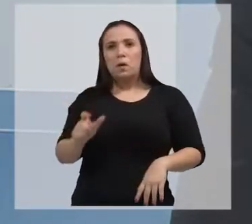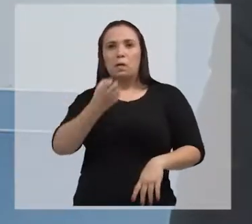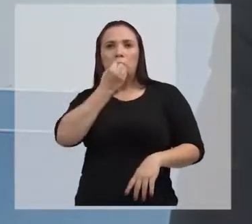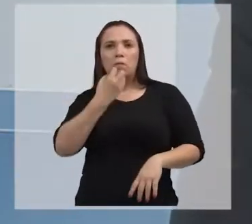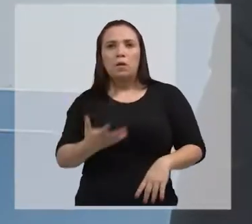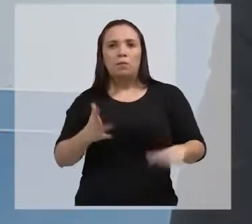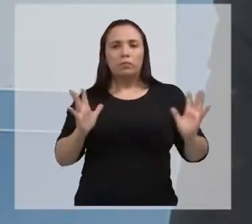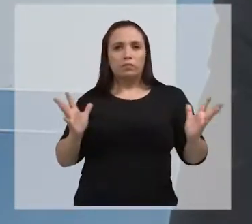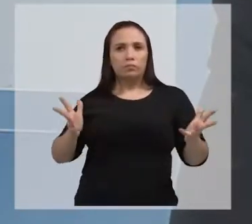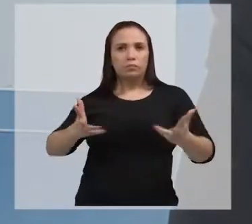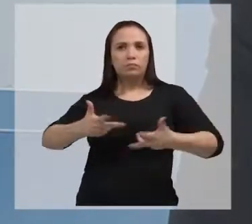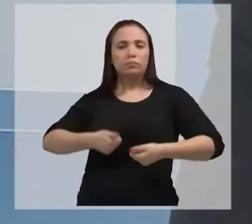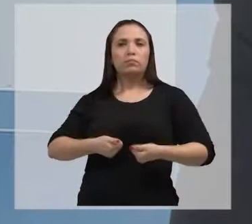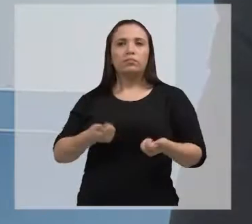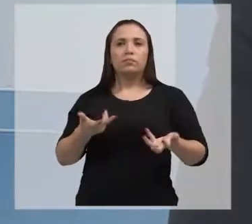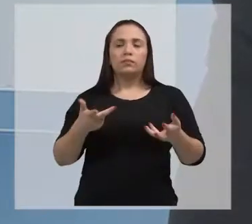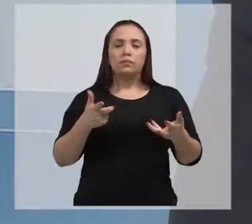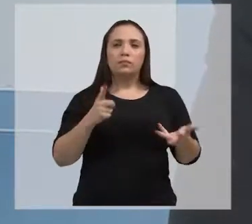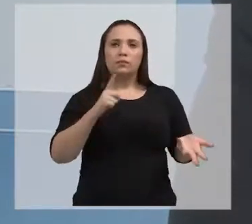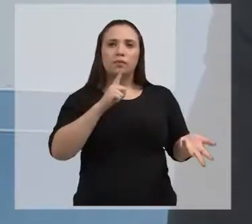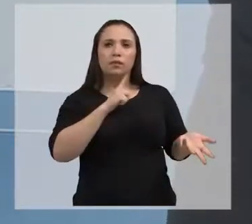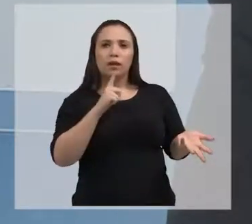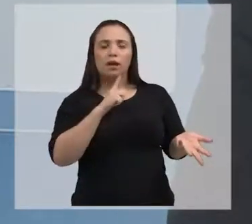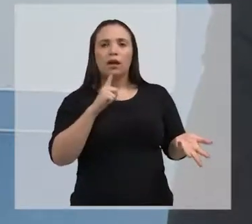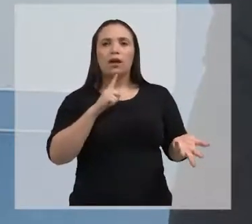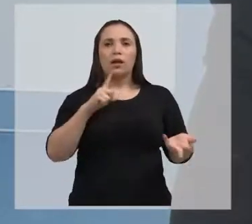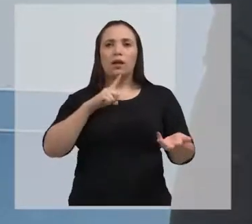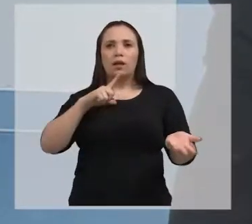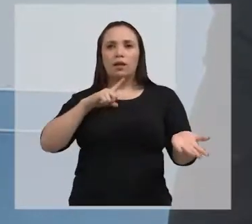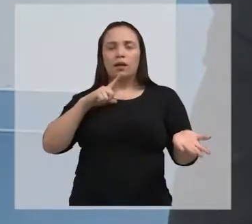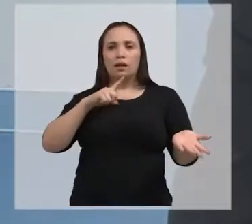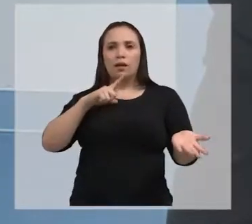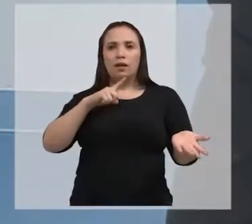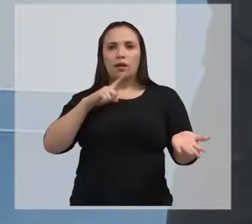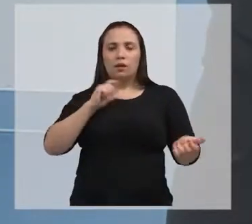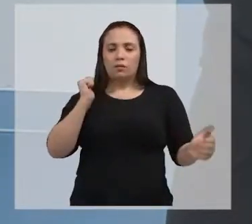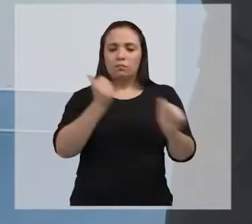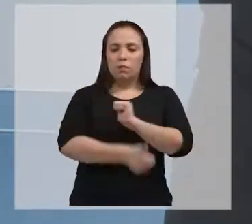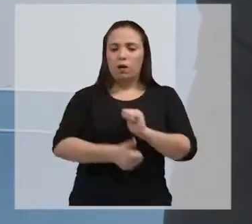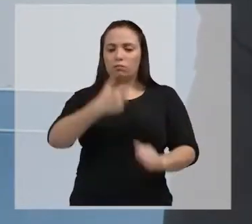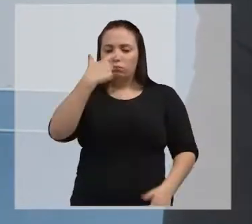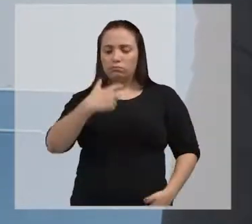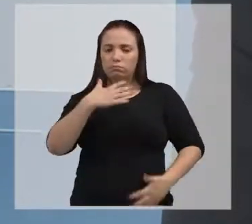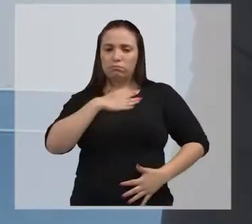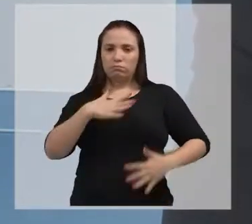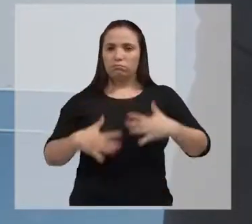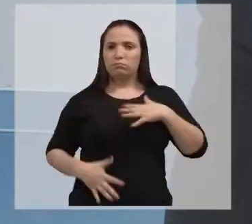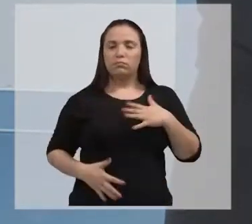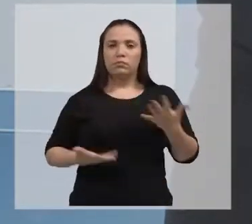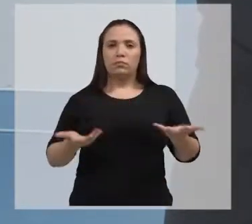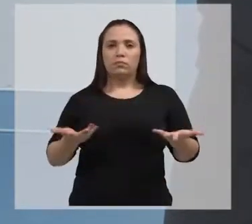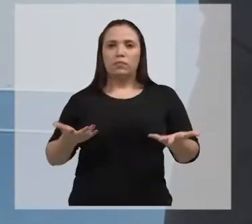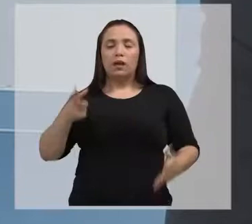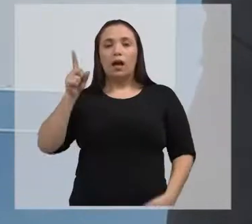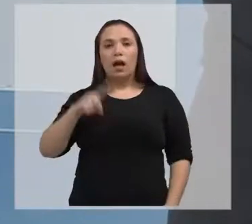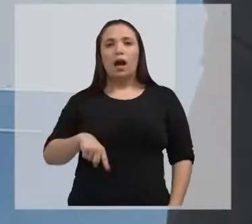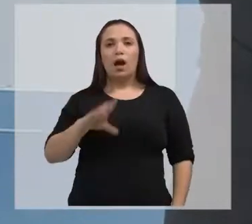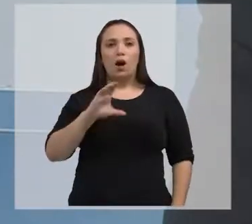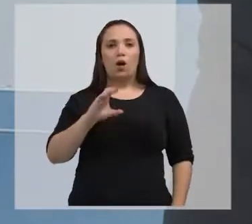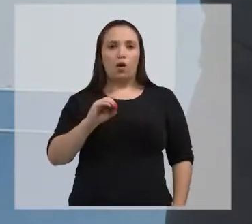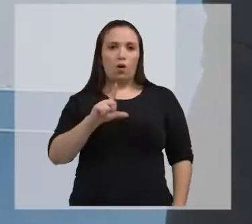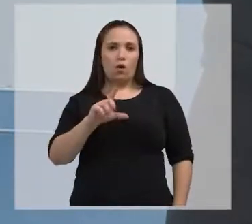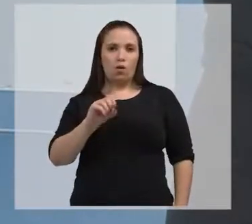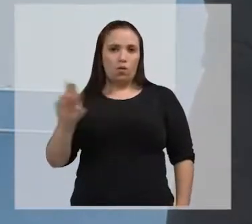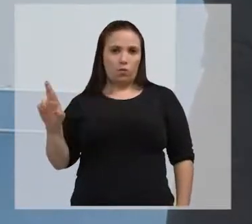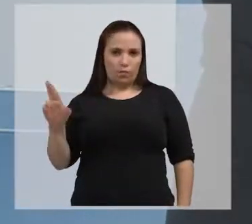bem, um porte atlético, fazia suas caminhadas, era o caçador de Marajá, Fernando Collor de